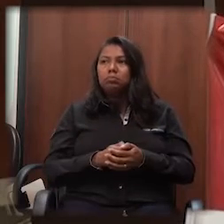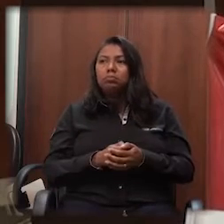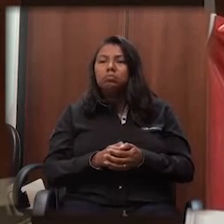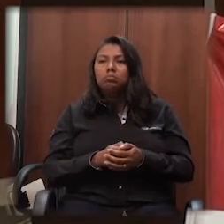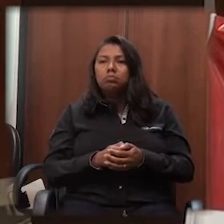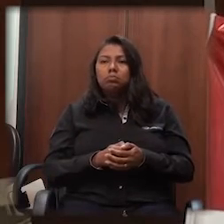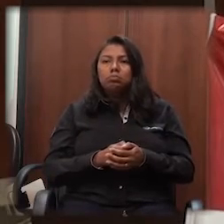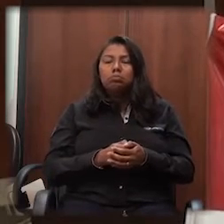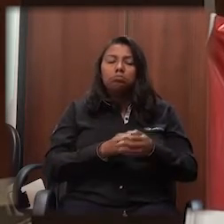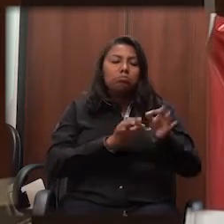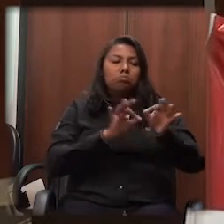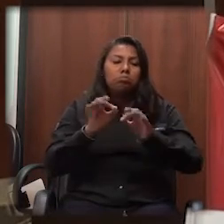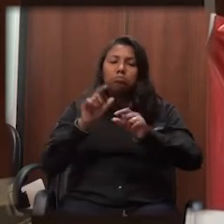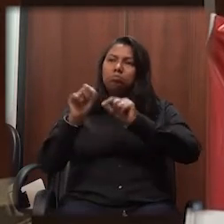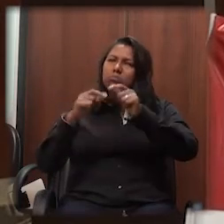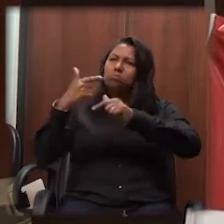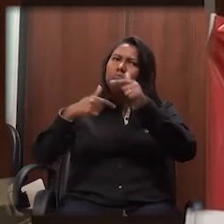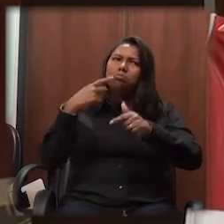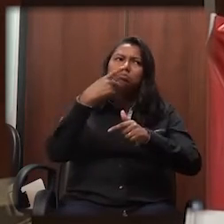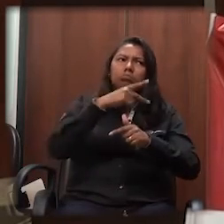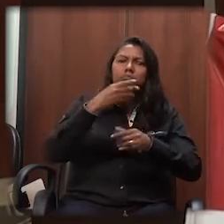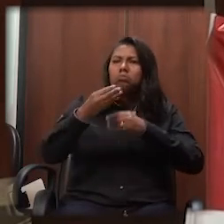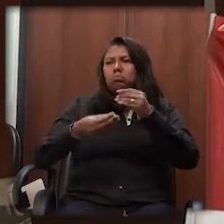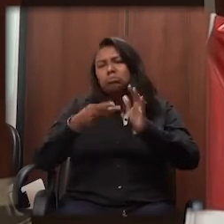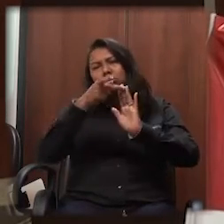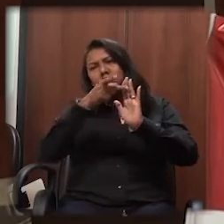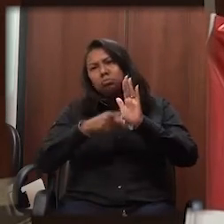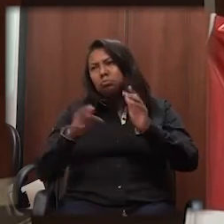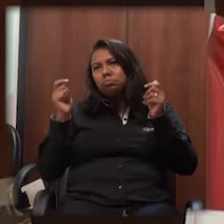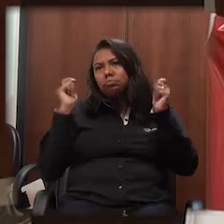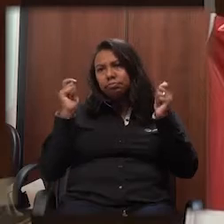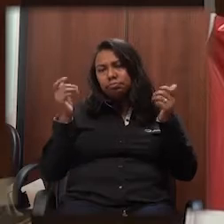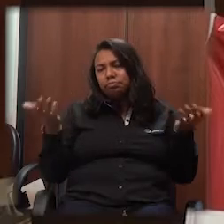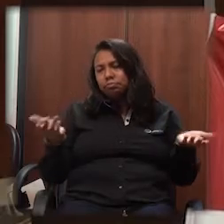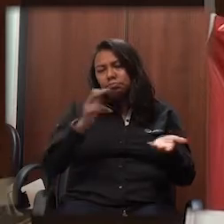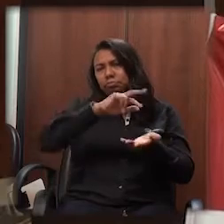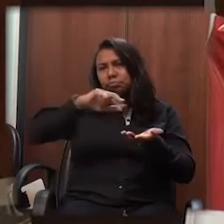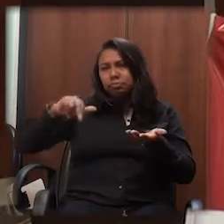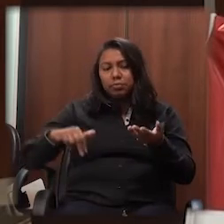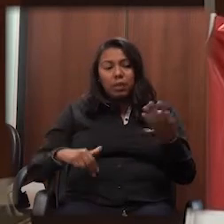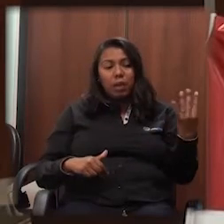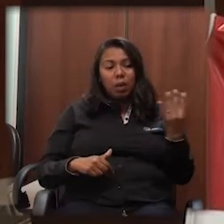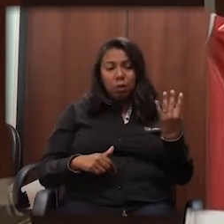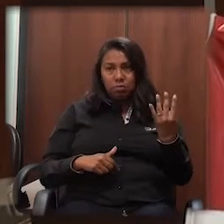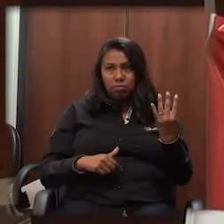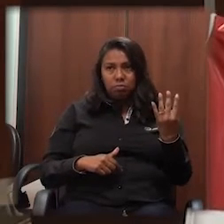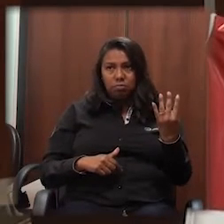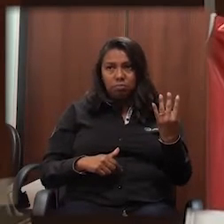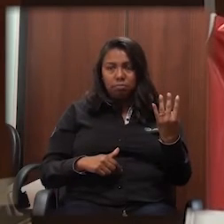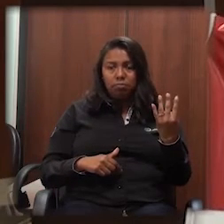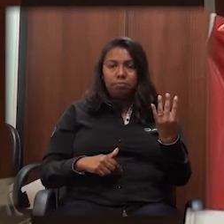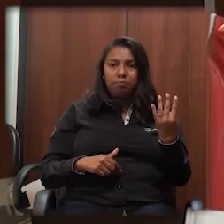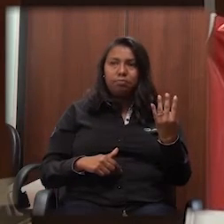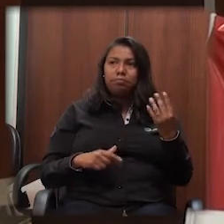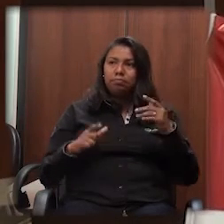existia configurado já enquanto serviço, projeto, campanhas, etc. E o quarto bloco eram